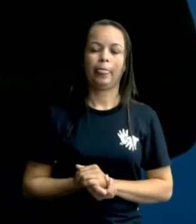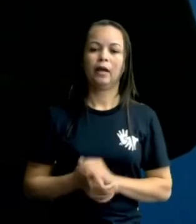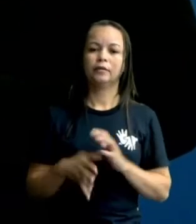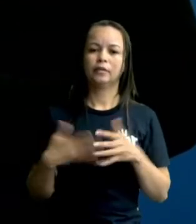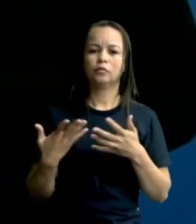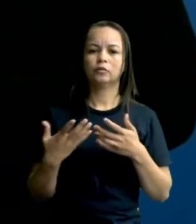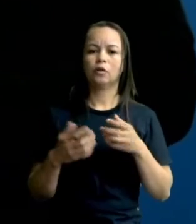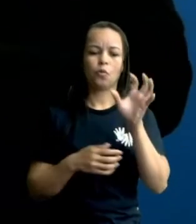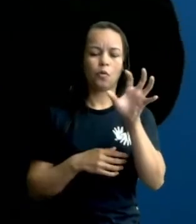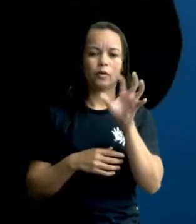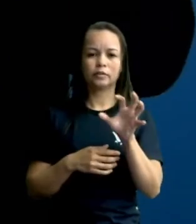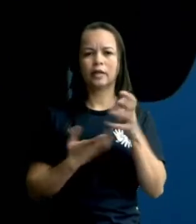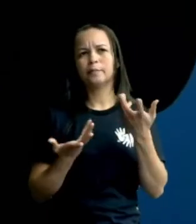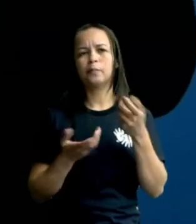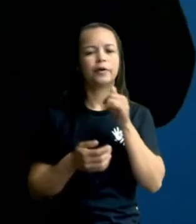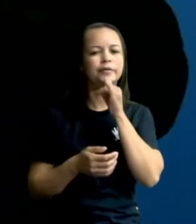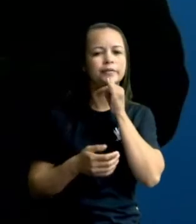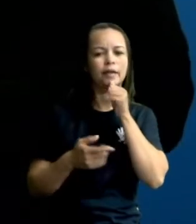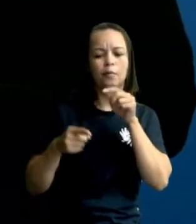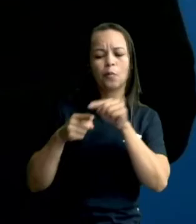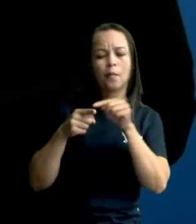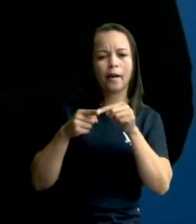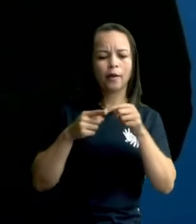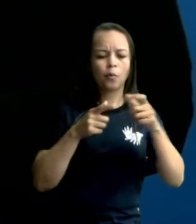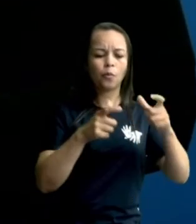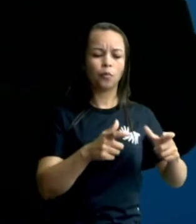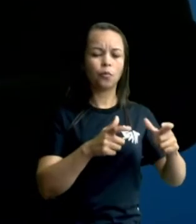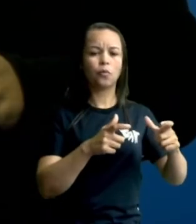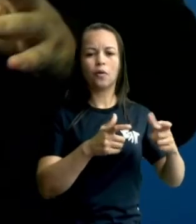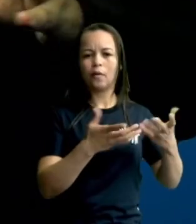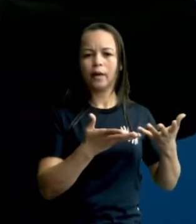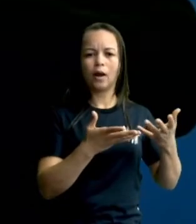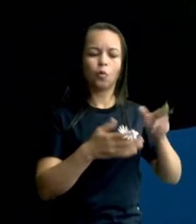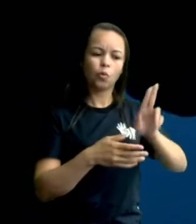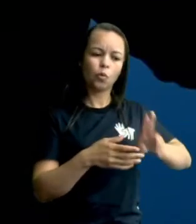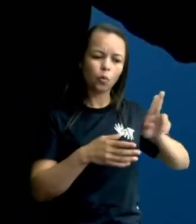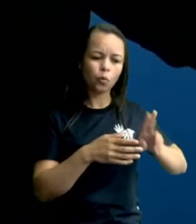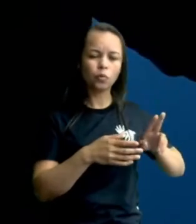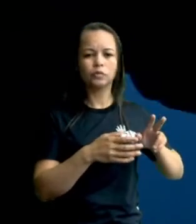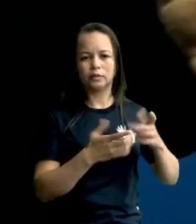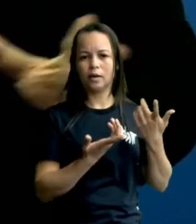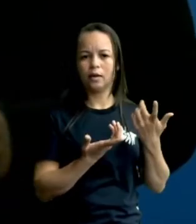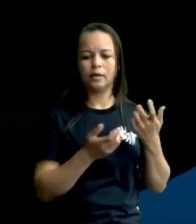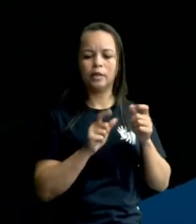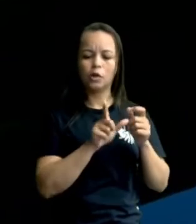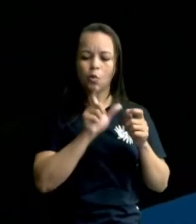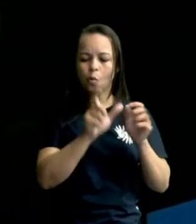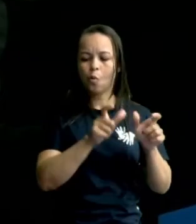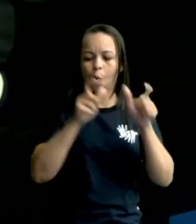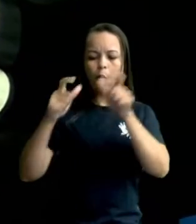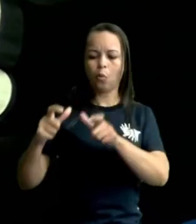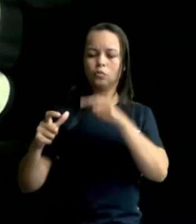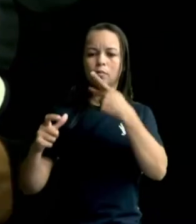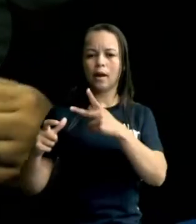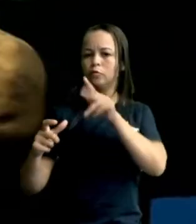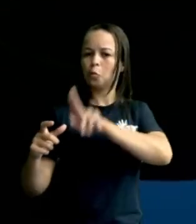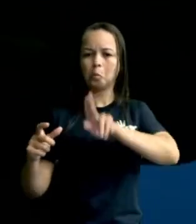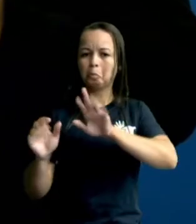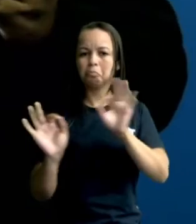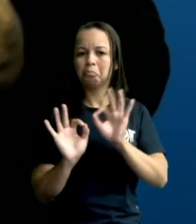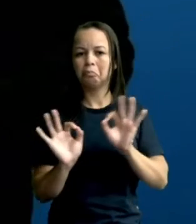que é utilizada em um bairro que no outro não é utilizada, tá bom? Acontece muito em cidades muito grandes, tá